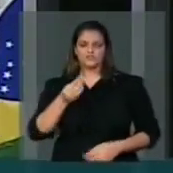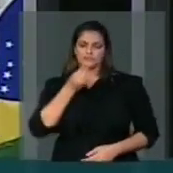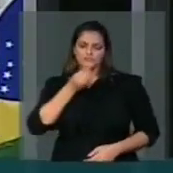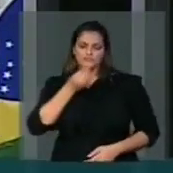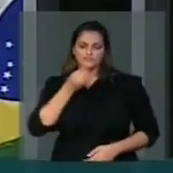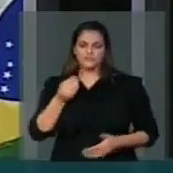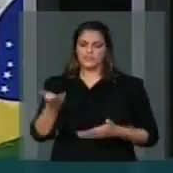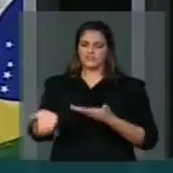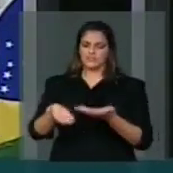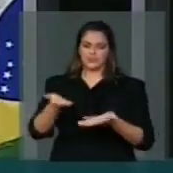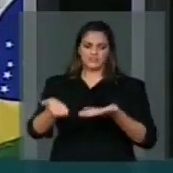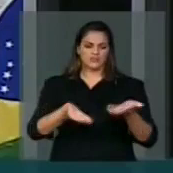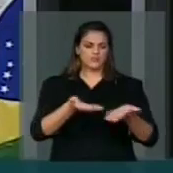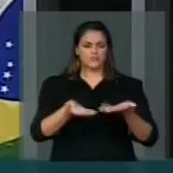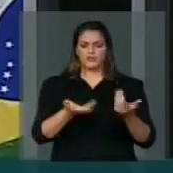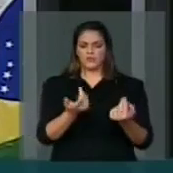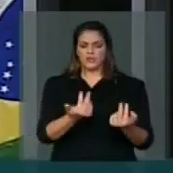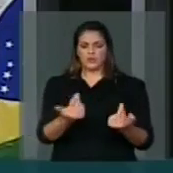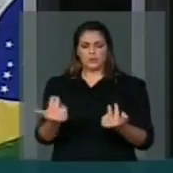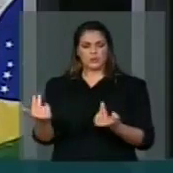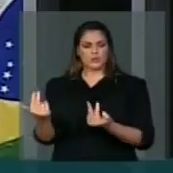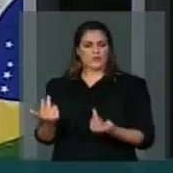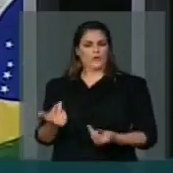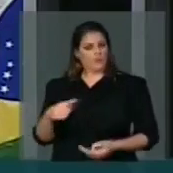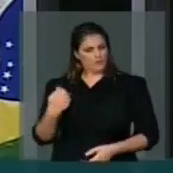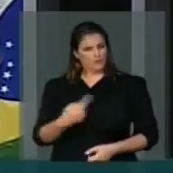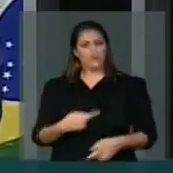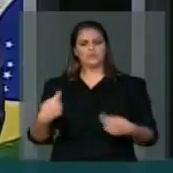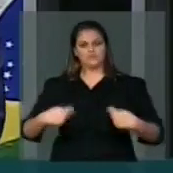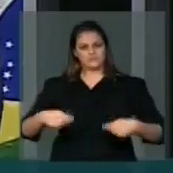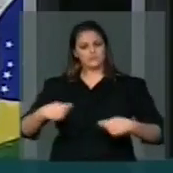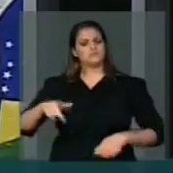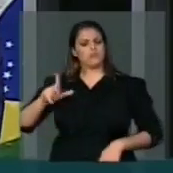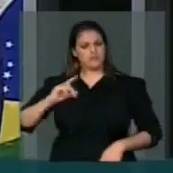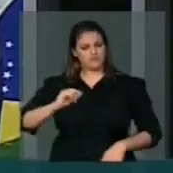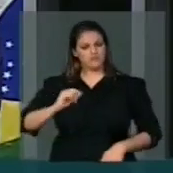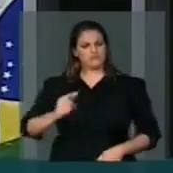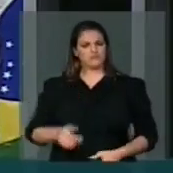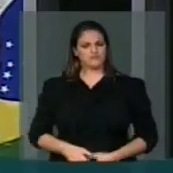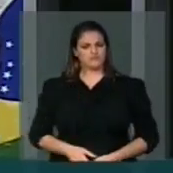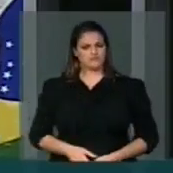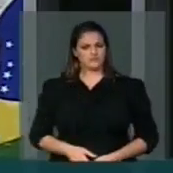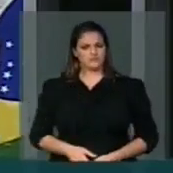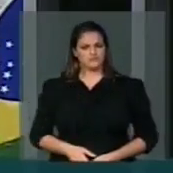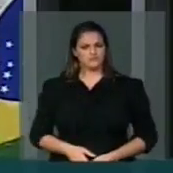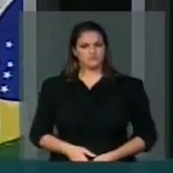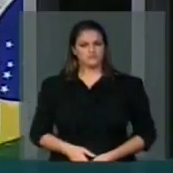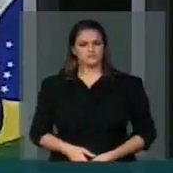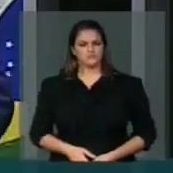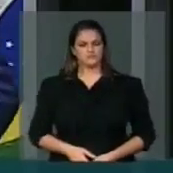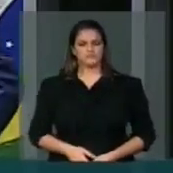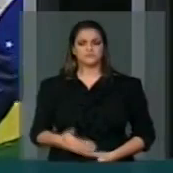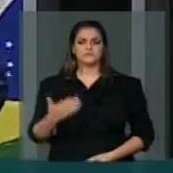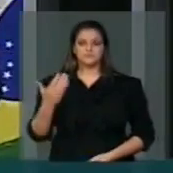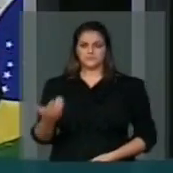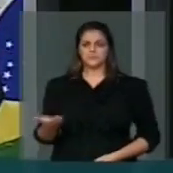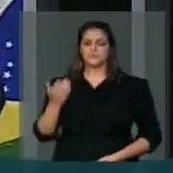tratamento que nós merecemos. Portanto, meu caro deputado Augusto